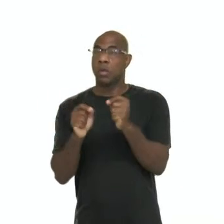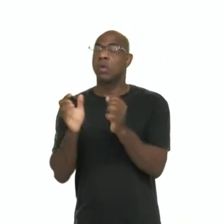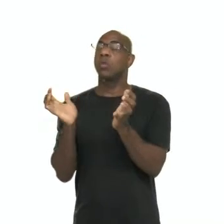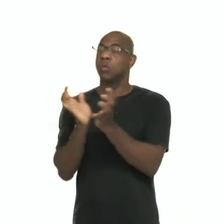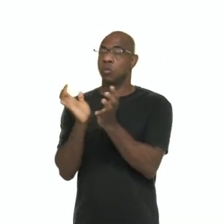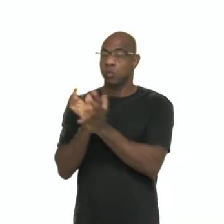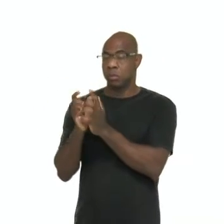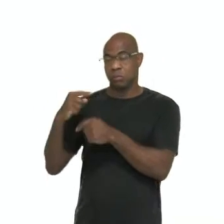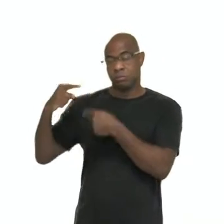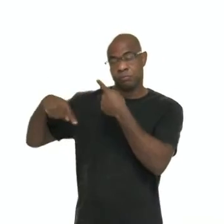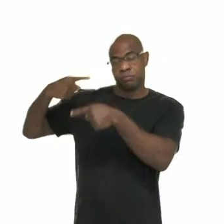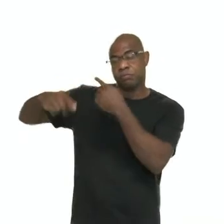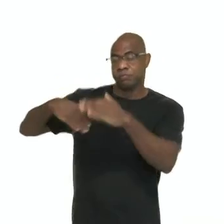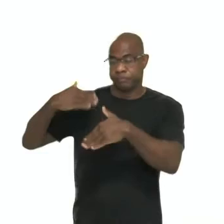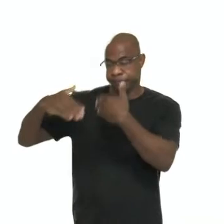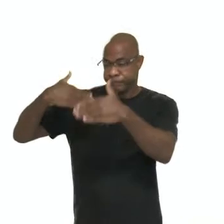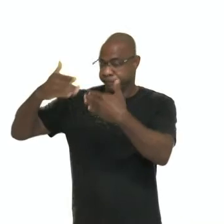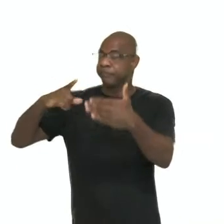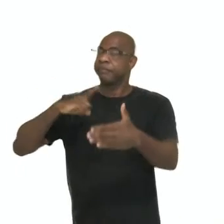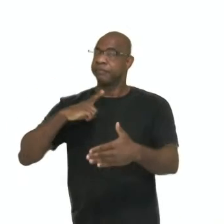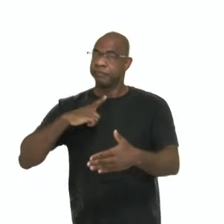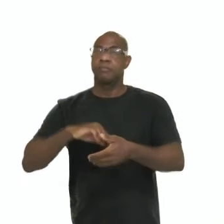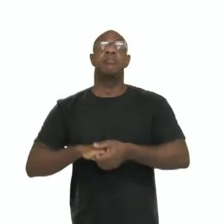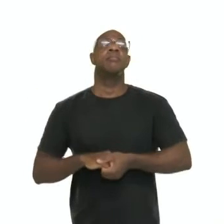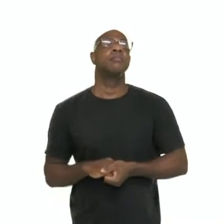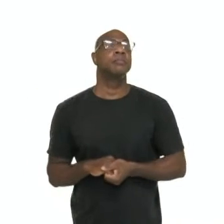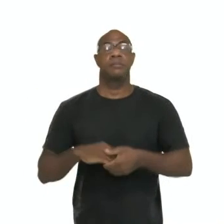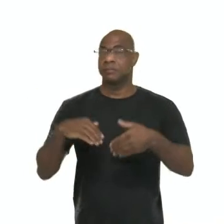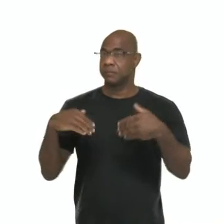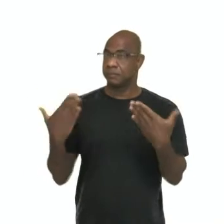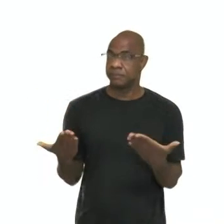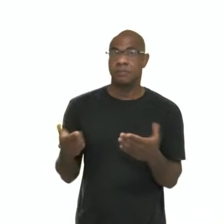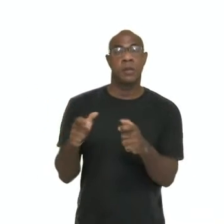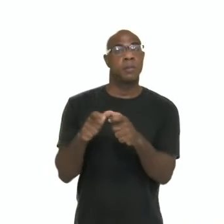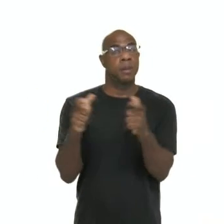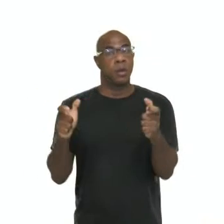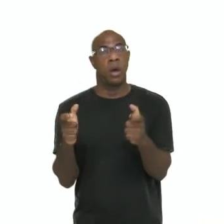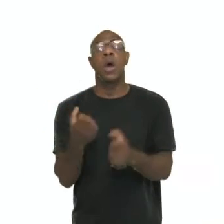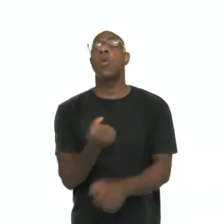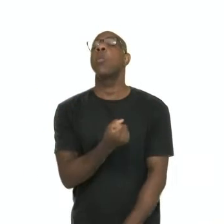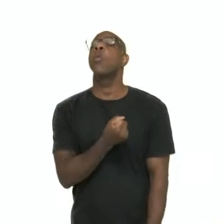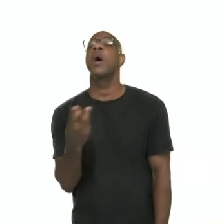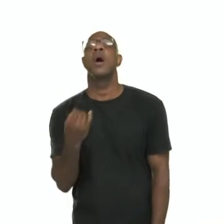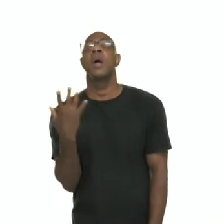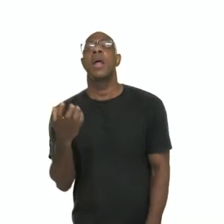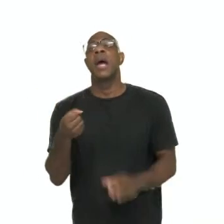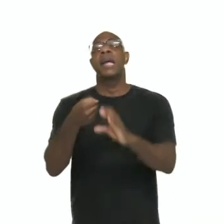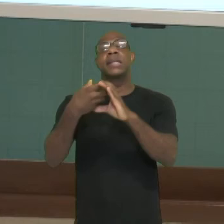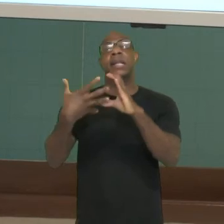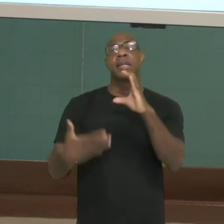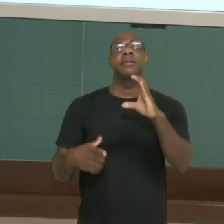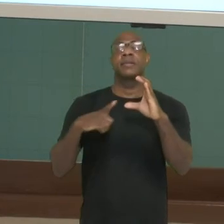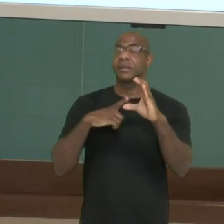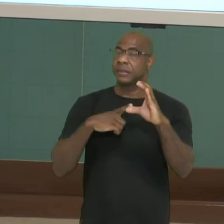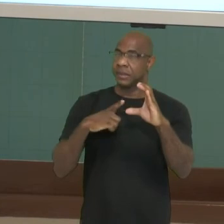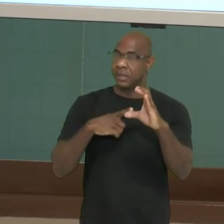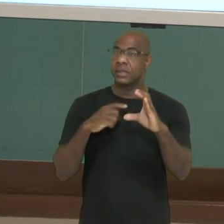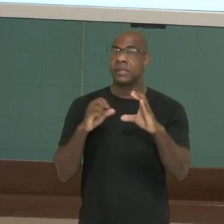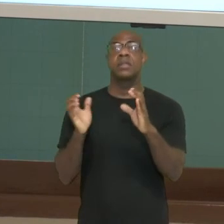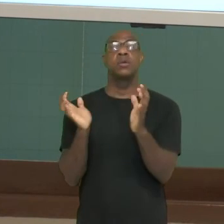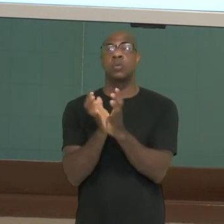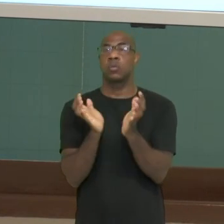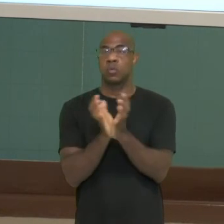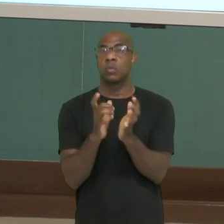parentesco evolutivo entre eles. Ou seja, maior é a quantidade de características que esses indivíduos